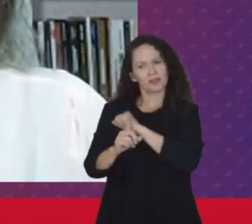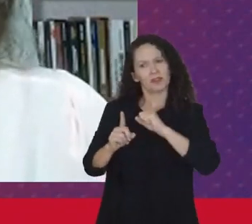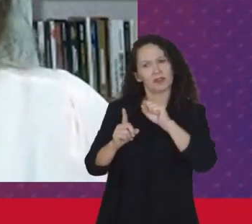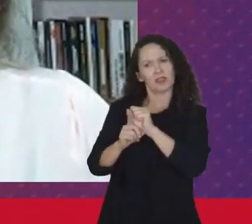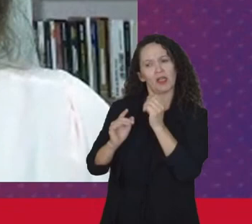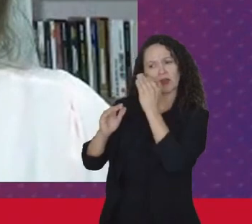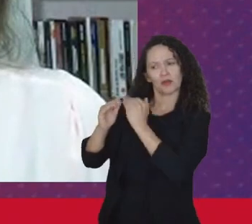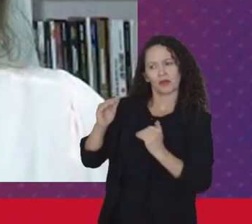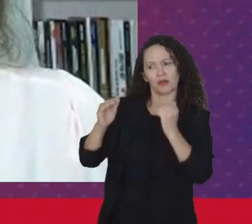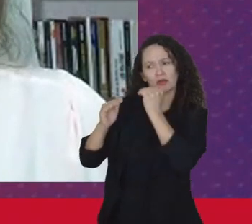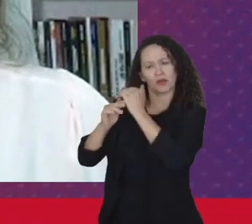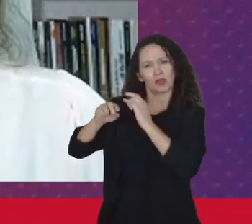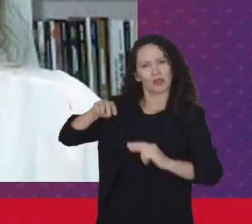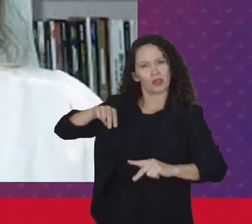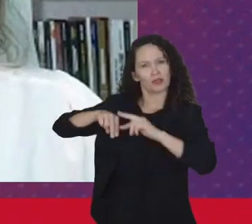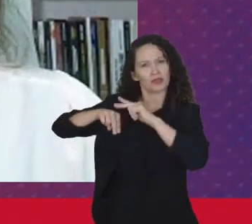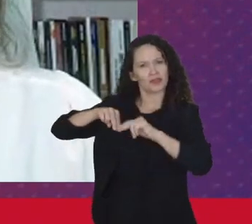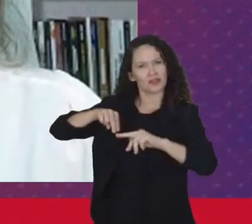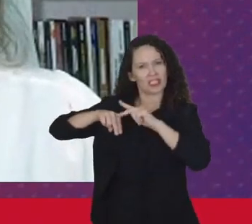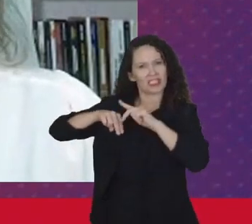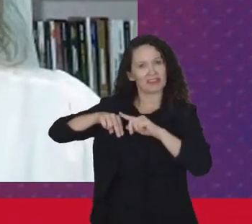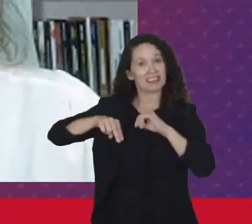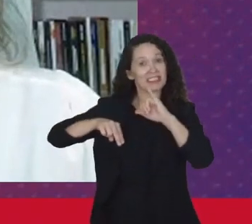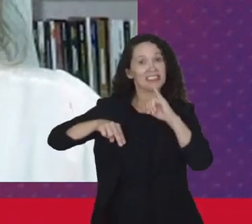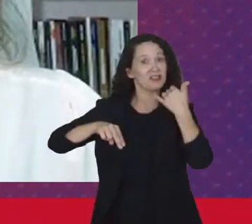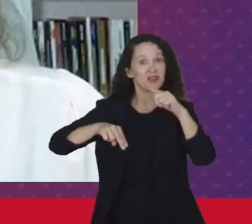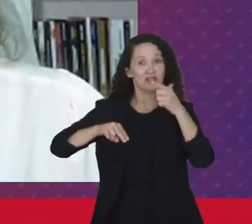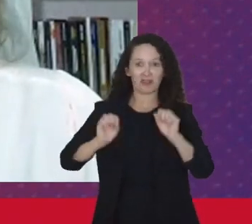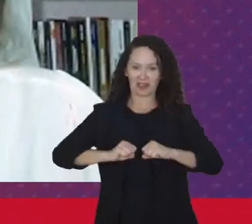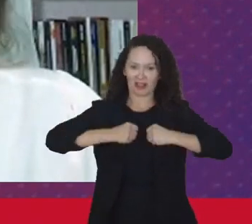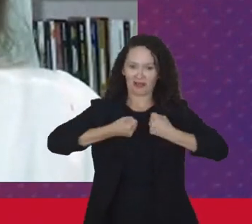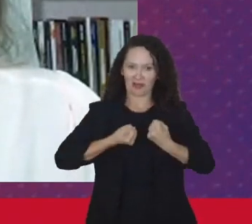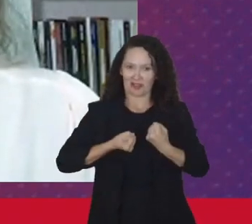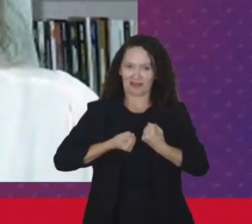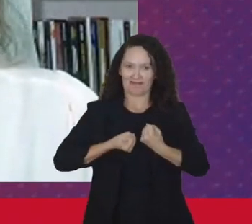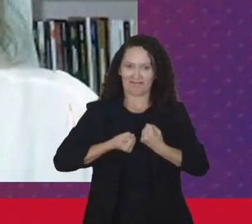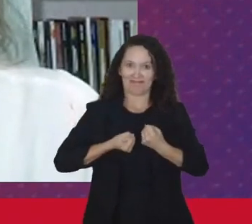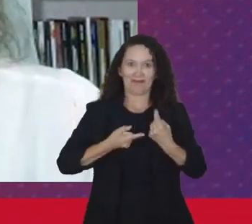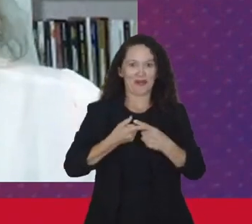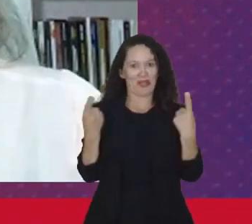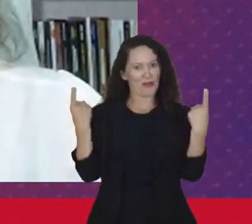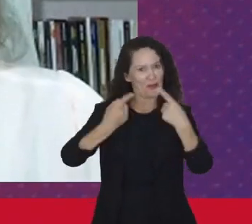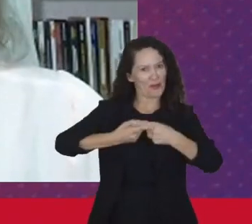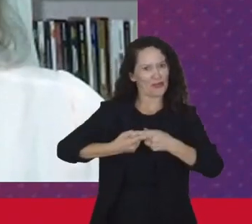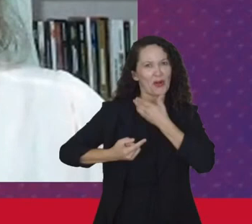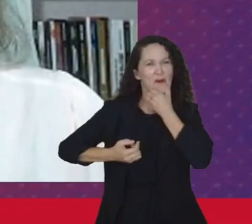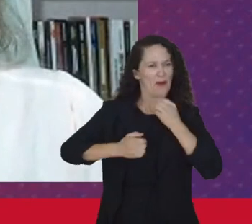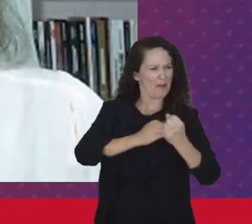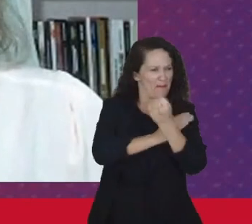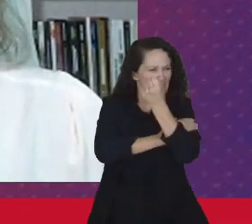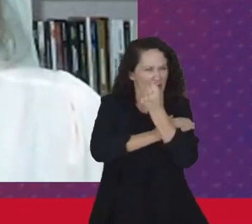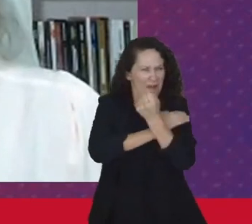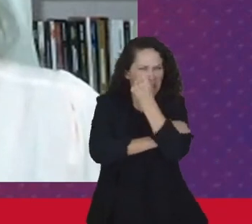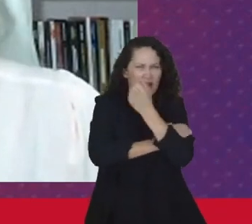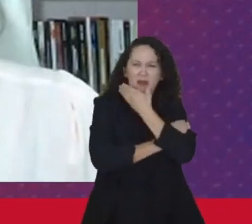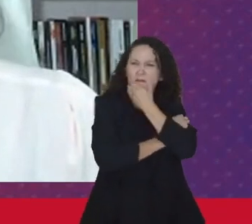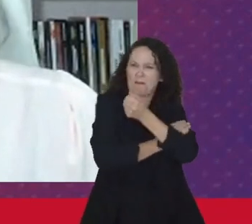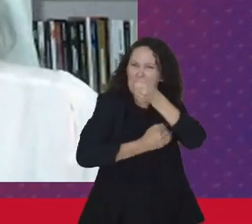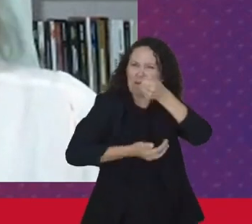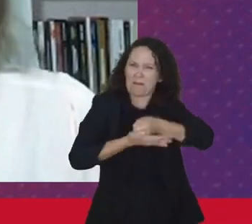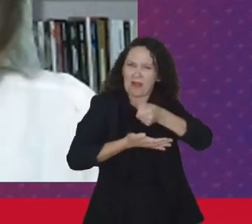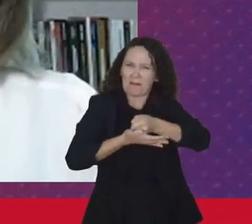com igualdade de gênero sem combater o patriarcado, o pensamento